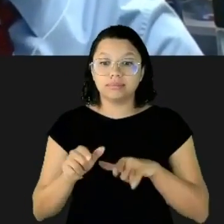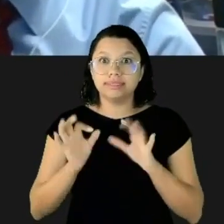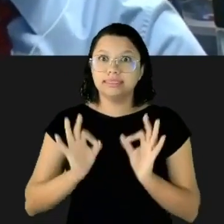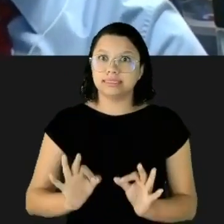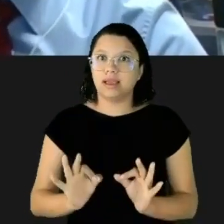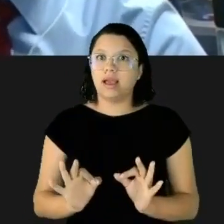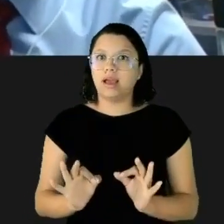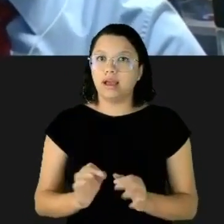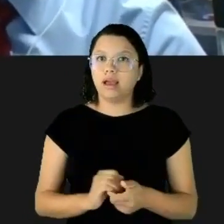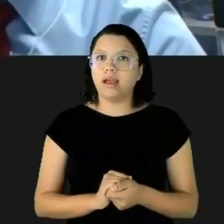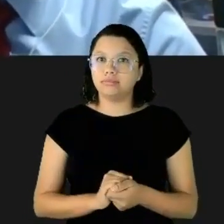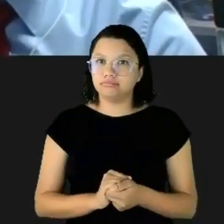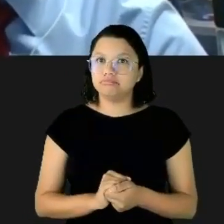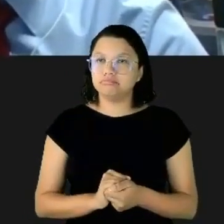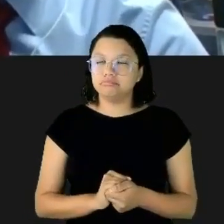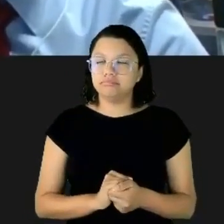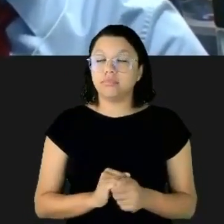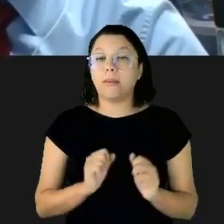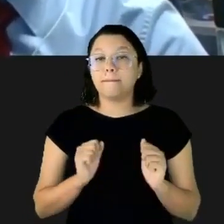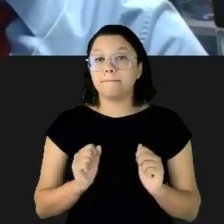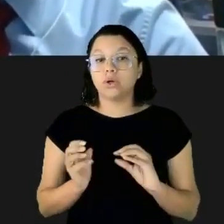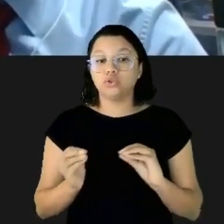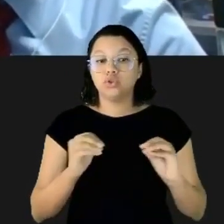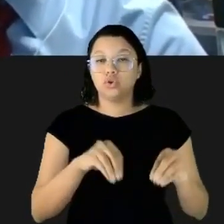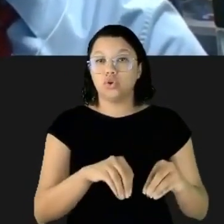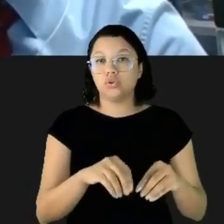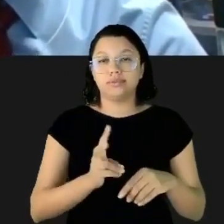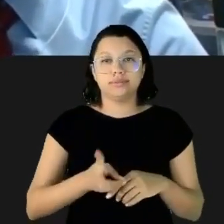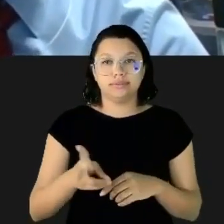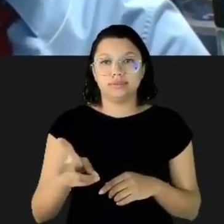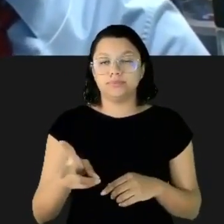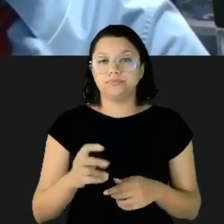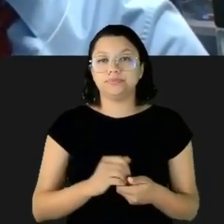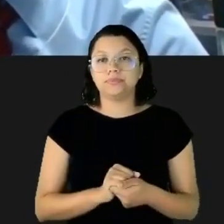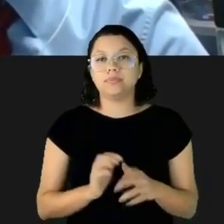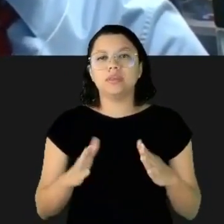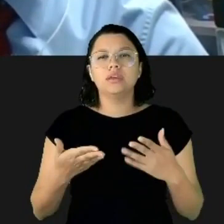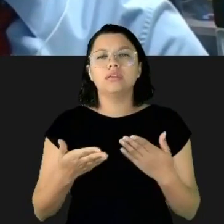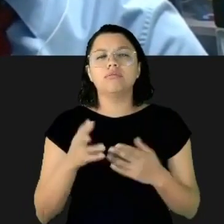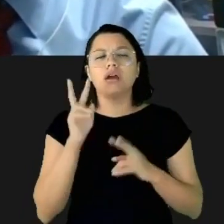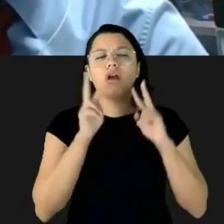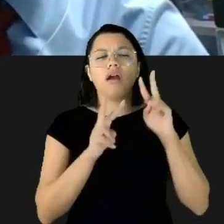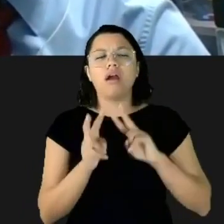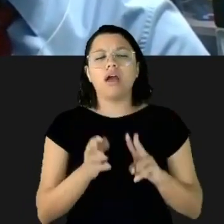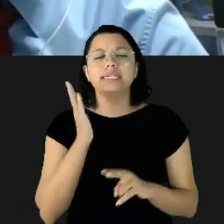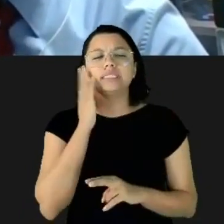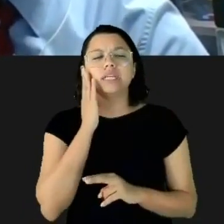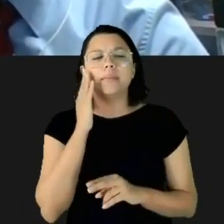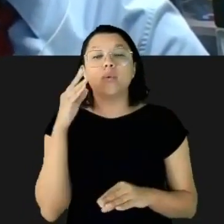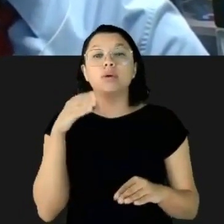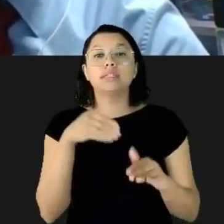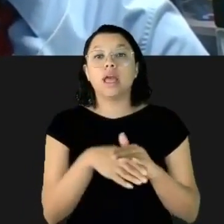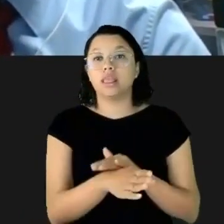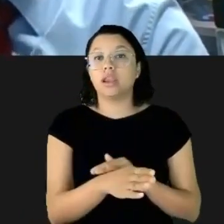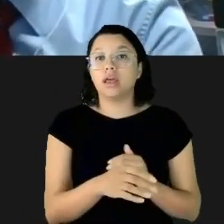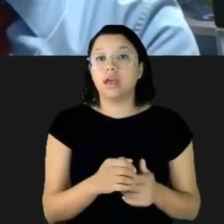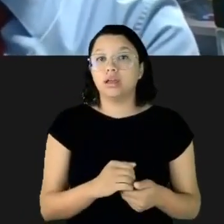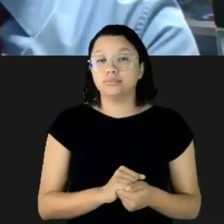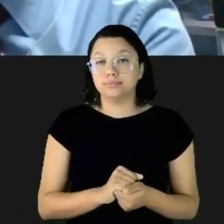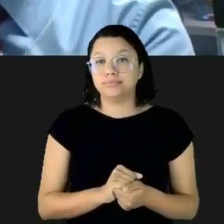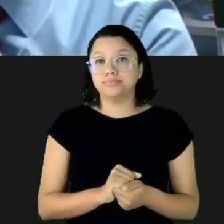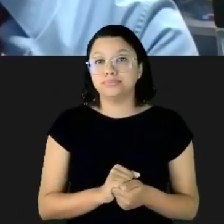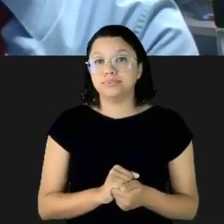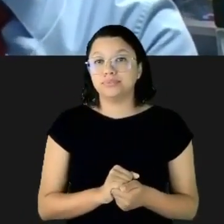então você pode colocar aqui desde sempre e aí você vai olhar e saber o que está entrando porque